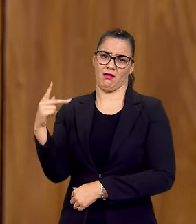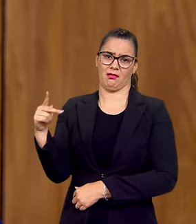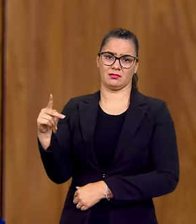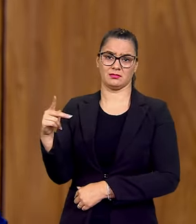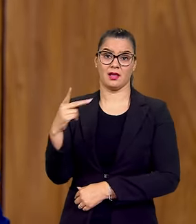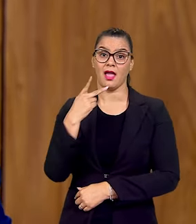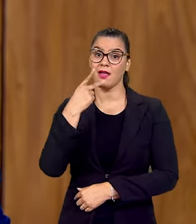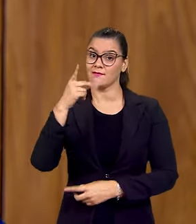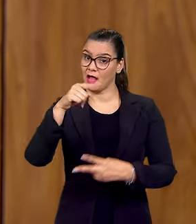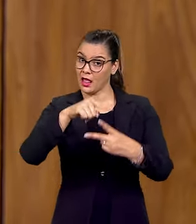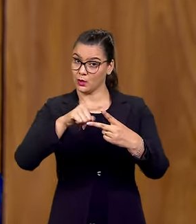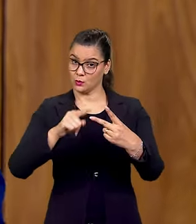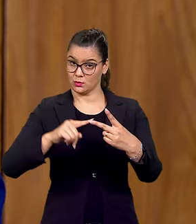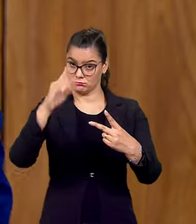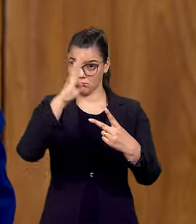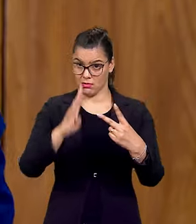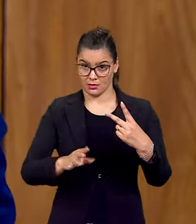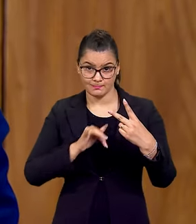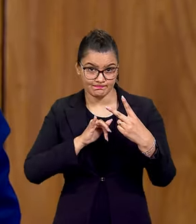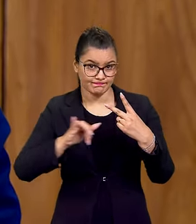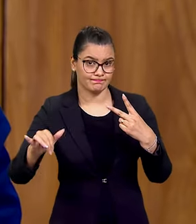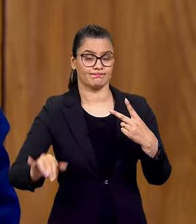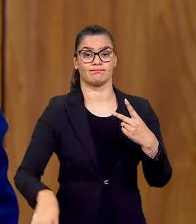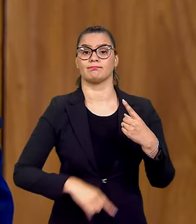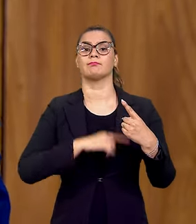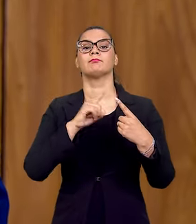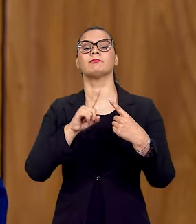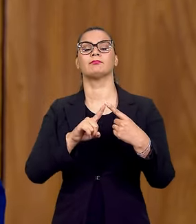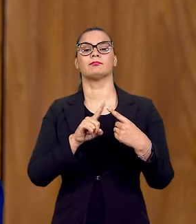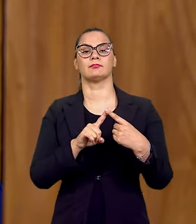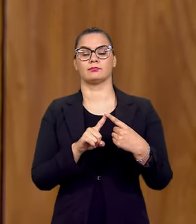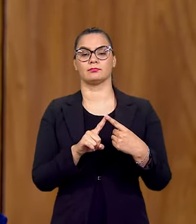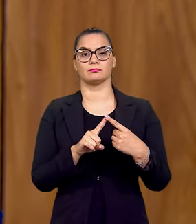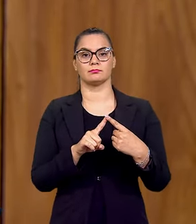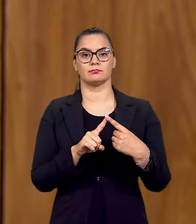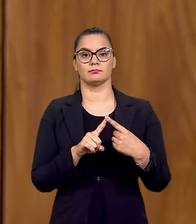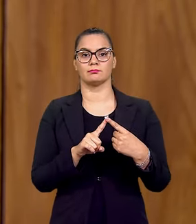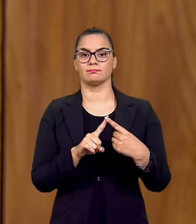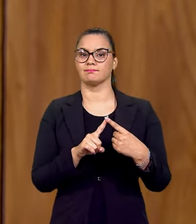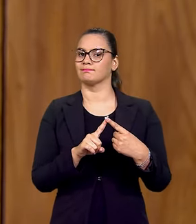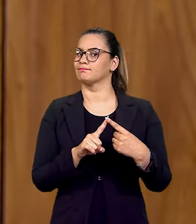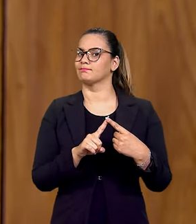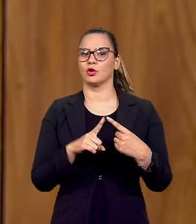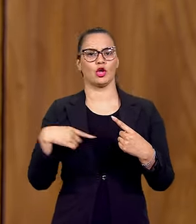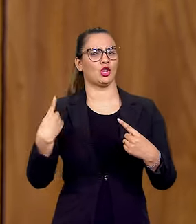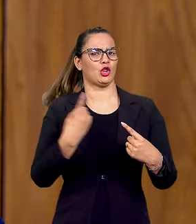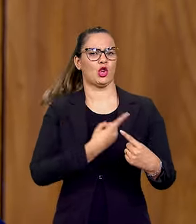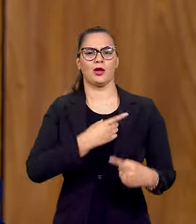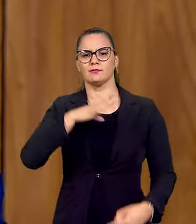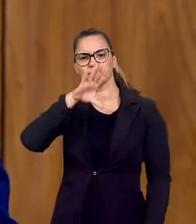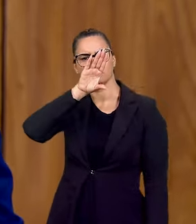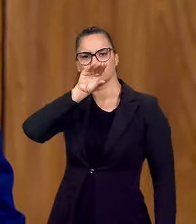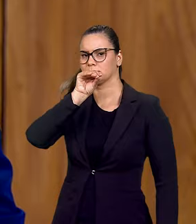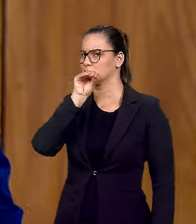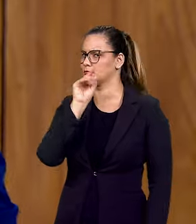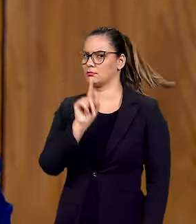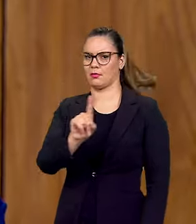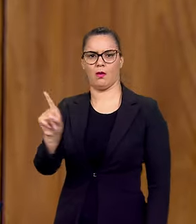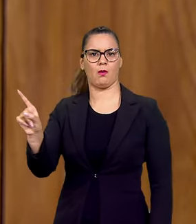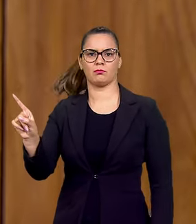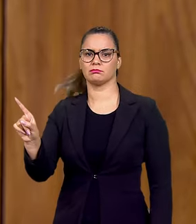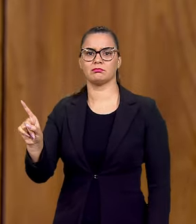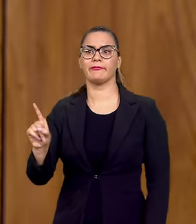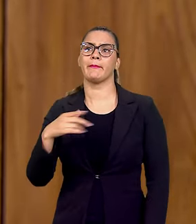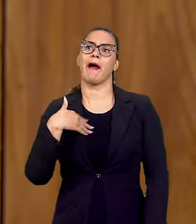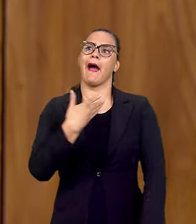mães é dizer duas coisas à nação. A primeira é que não nos calaremos